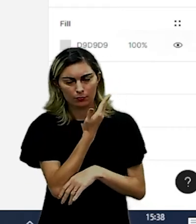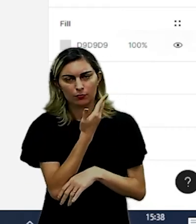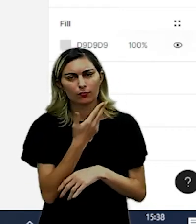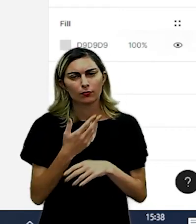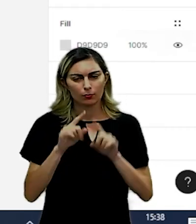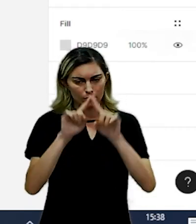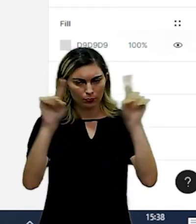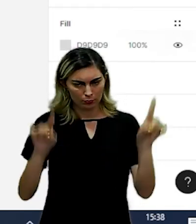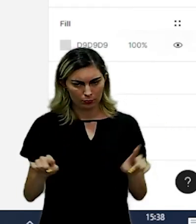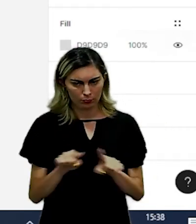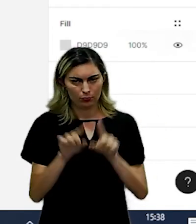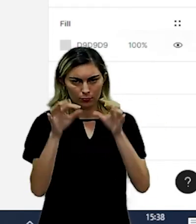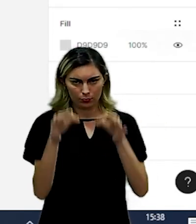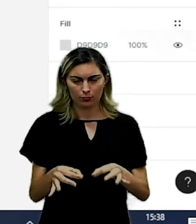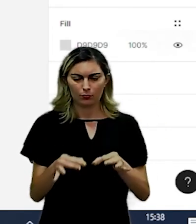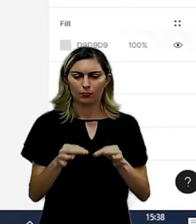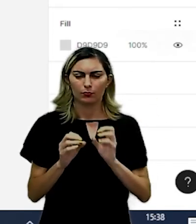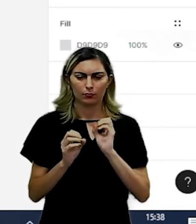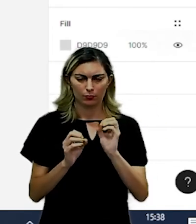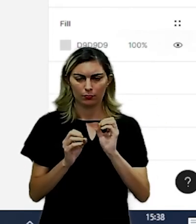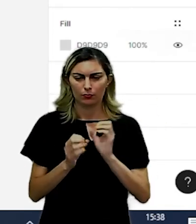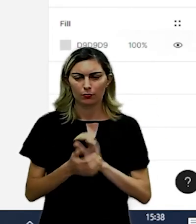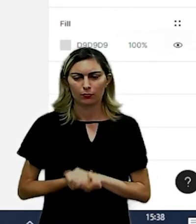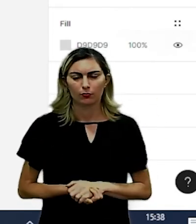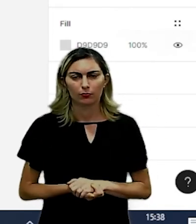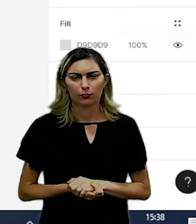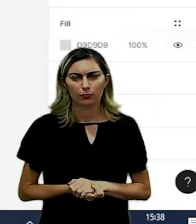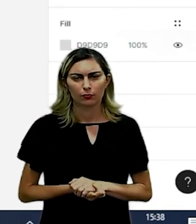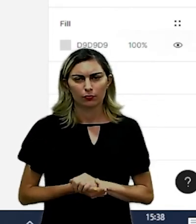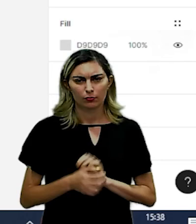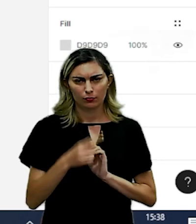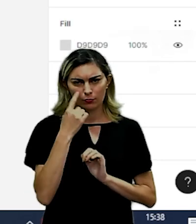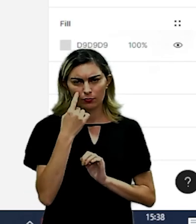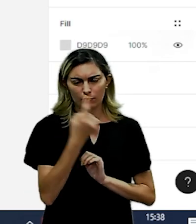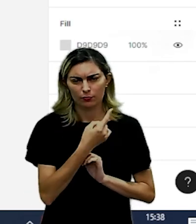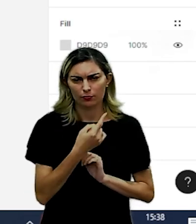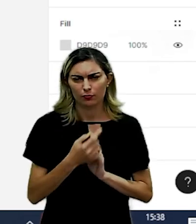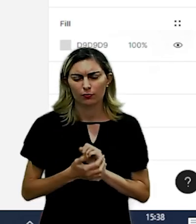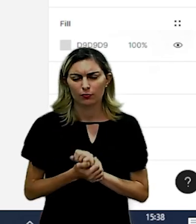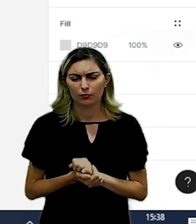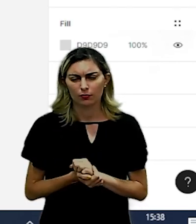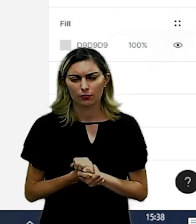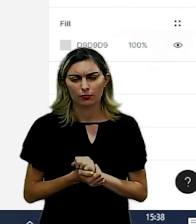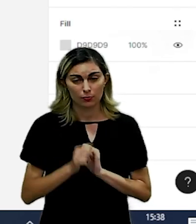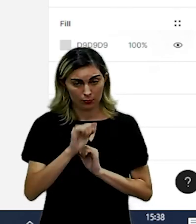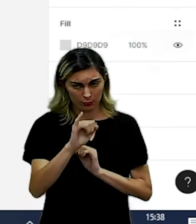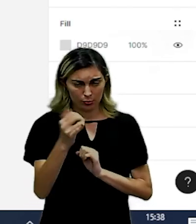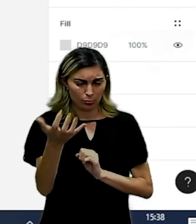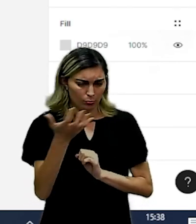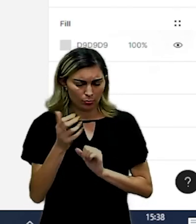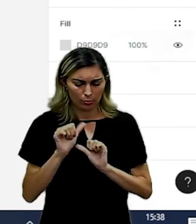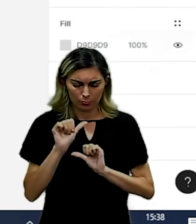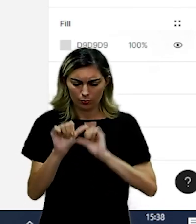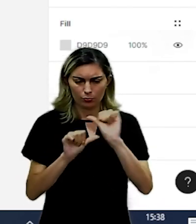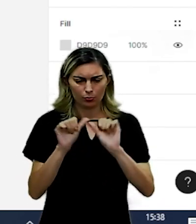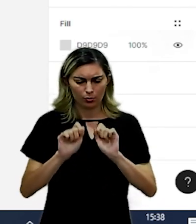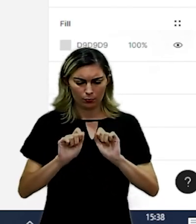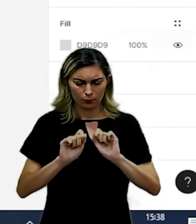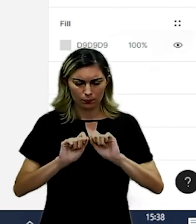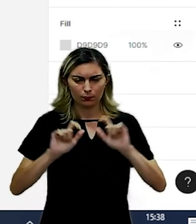retinho. Coloco o 0. Ele vai para mim. Se eu quero alterar esse